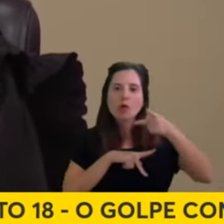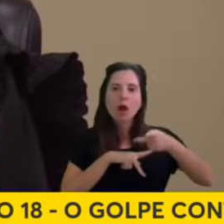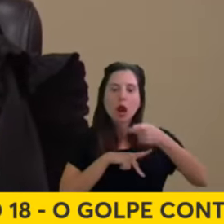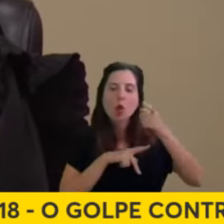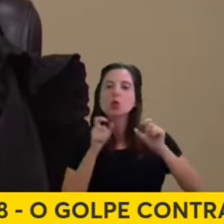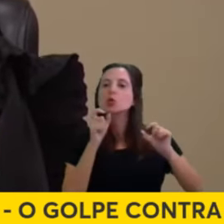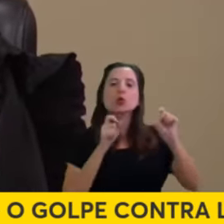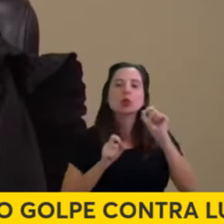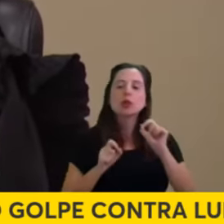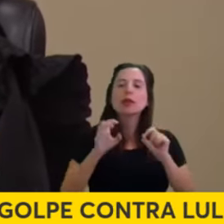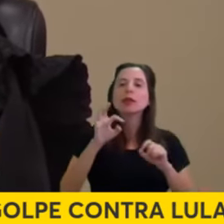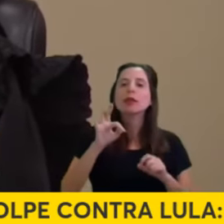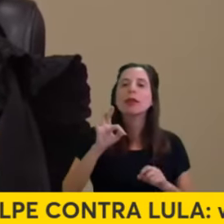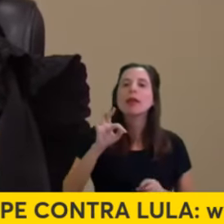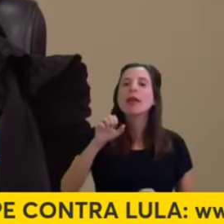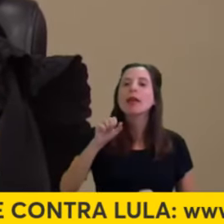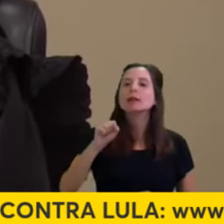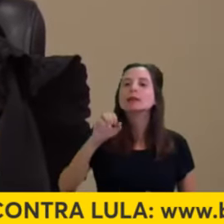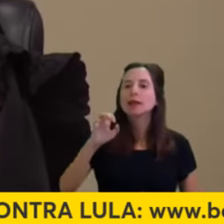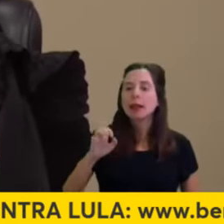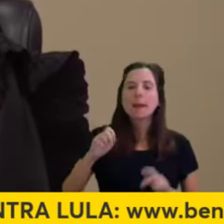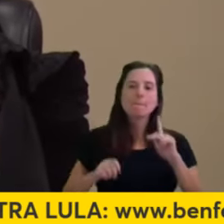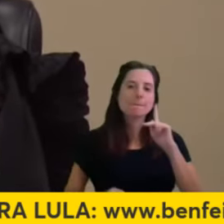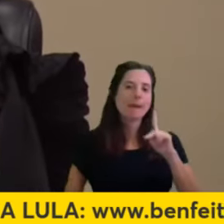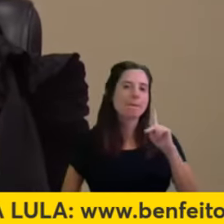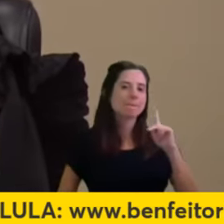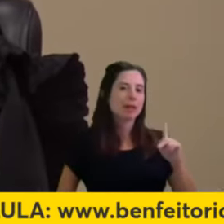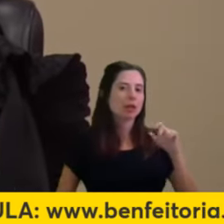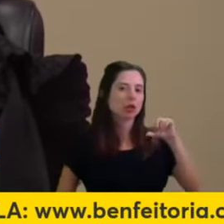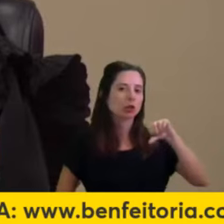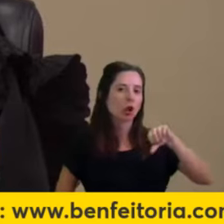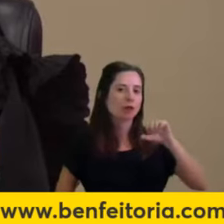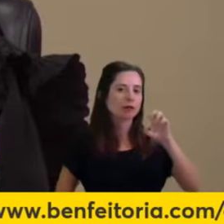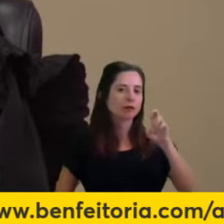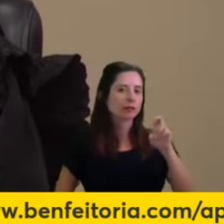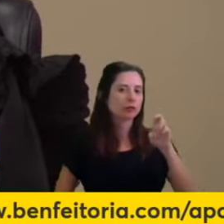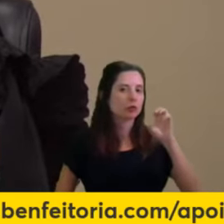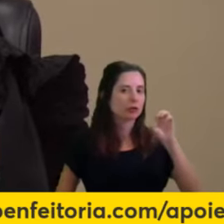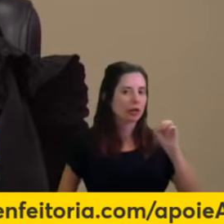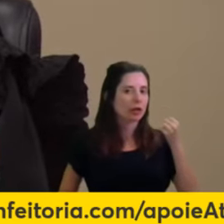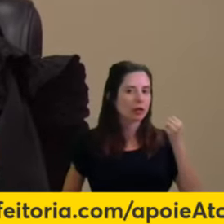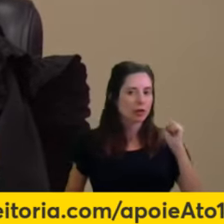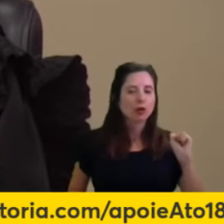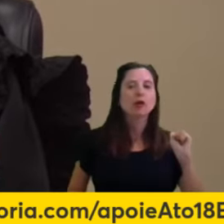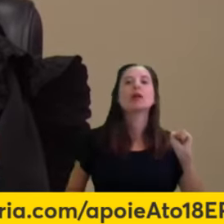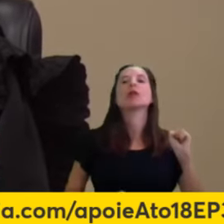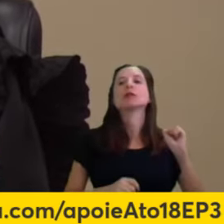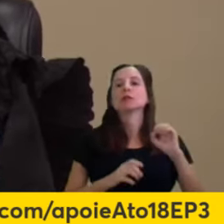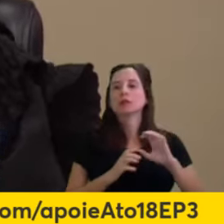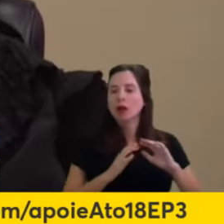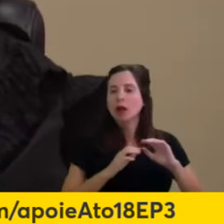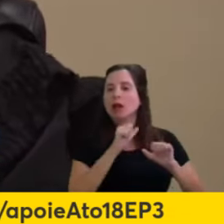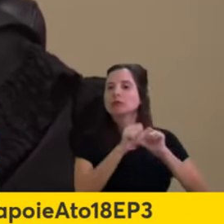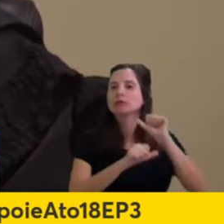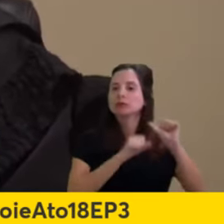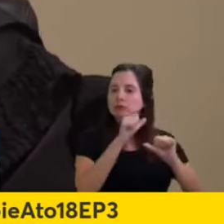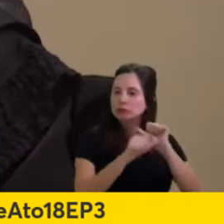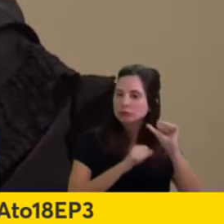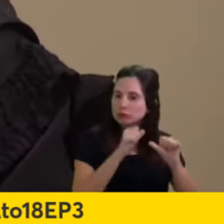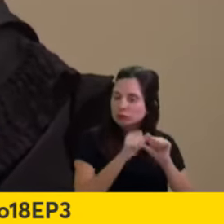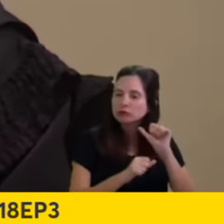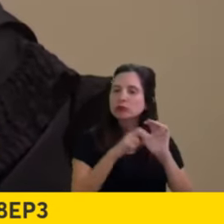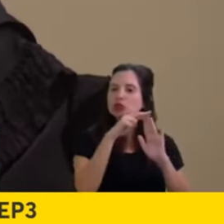TSE ao apreciar a rpp 9508 a assentou a regularidade da alteração estatutária que previa a instituição de normas de